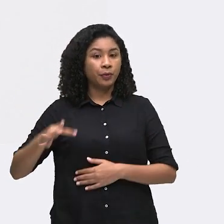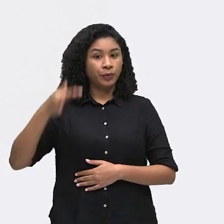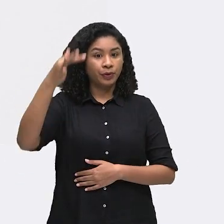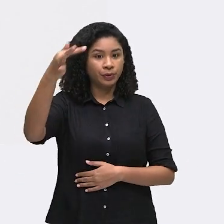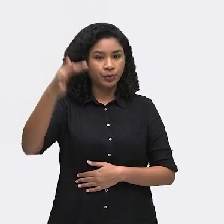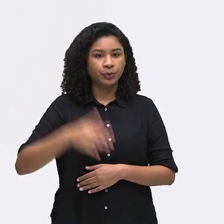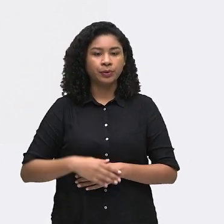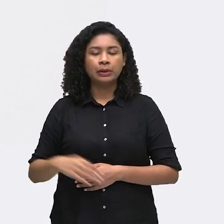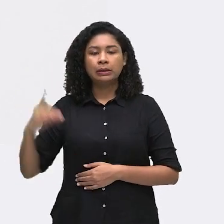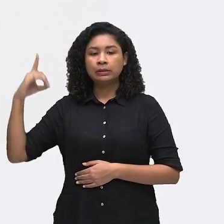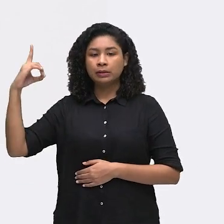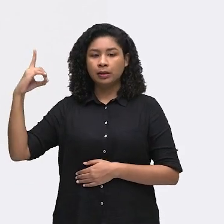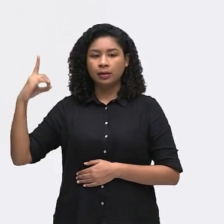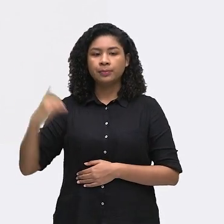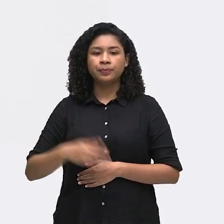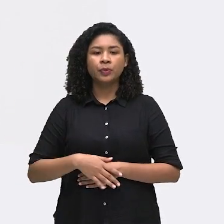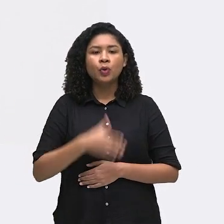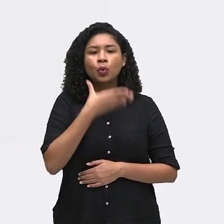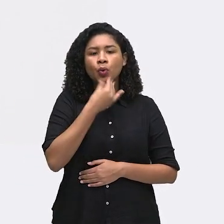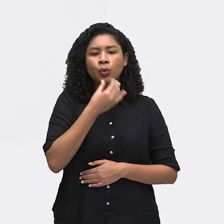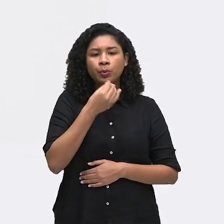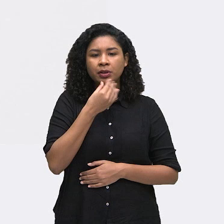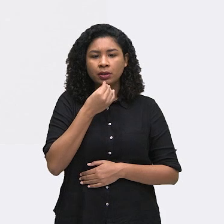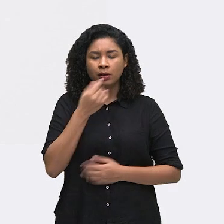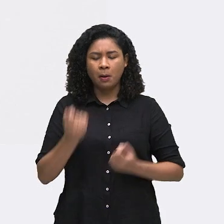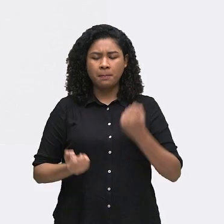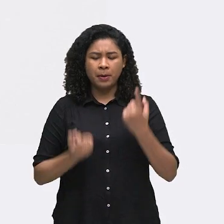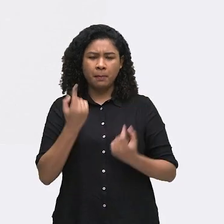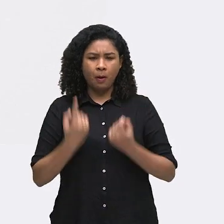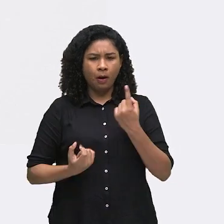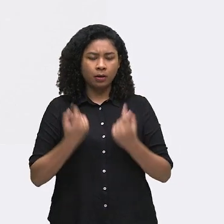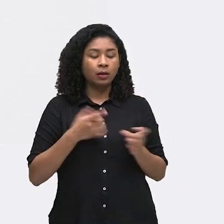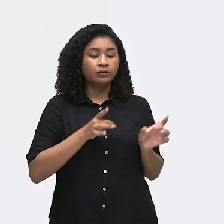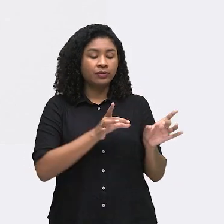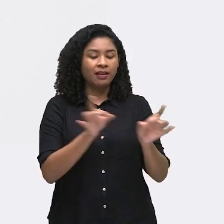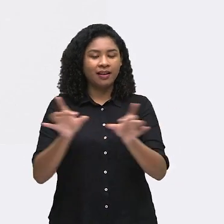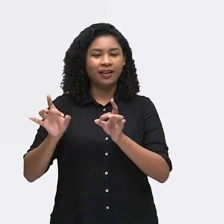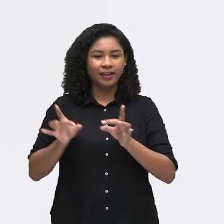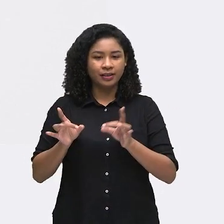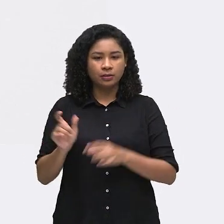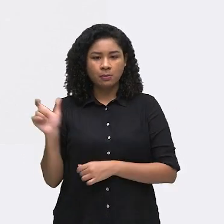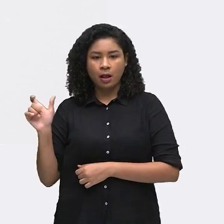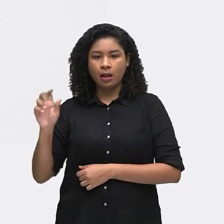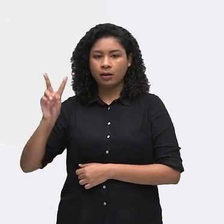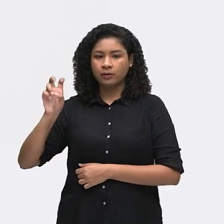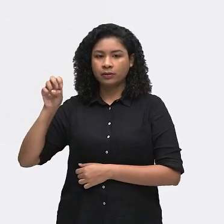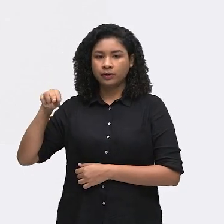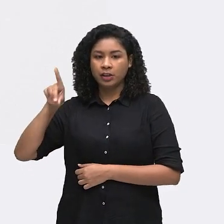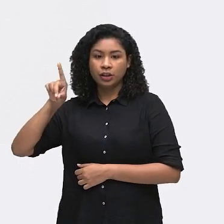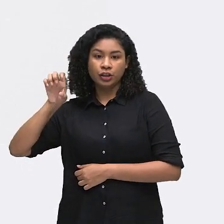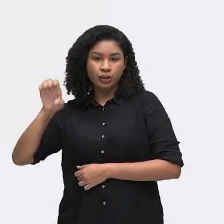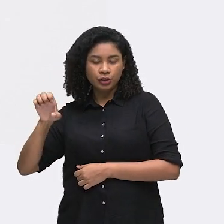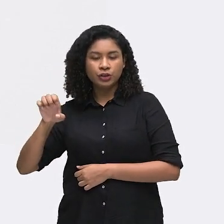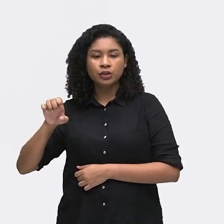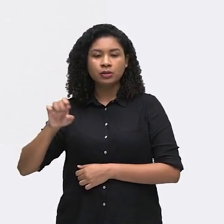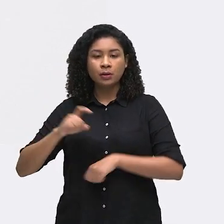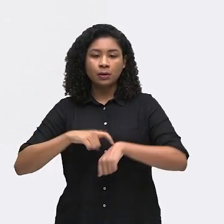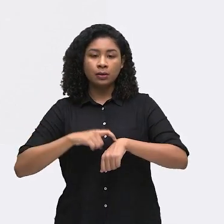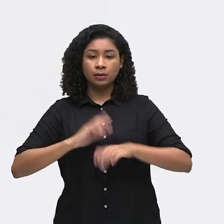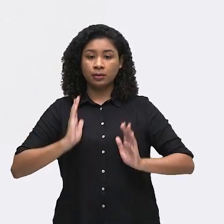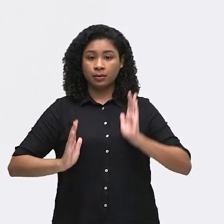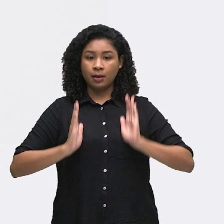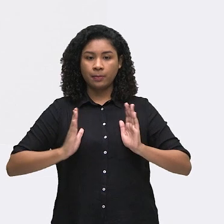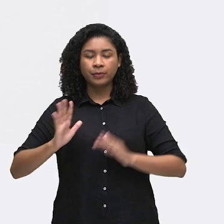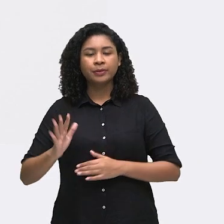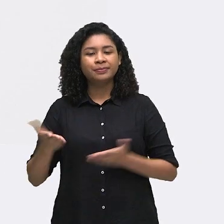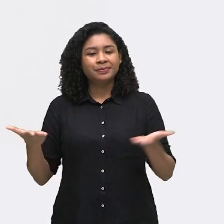garoto vende pipoca, vender está conjugado no presente do indicativo, muito